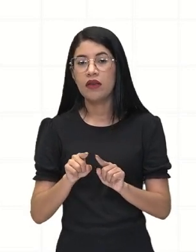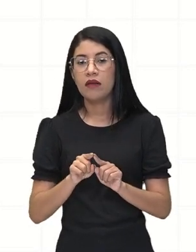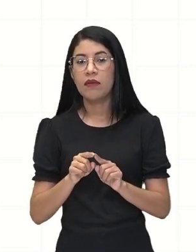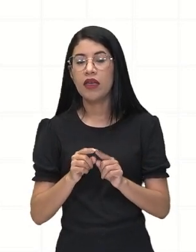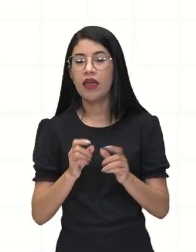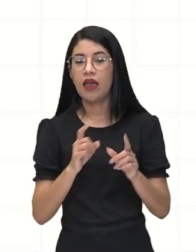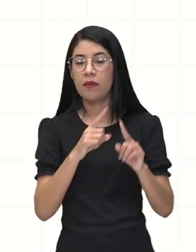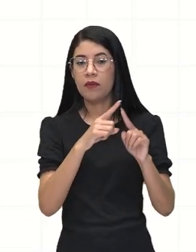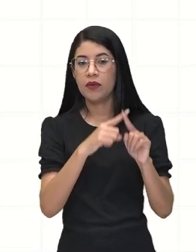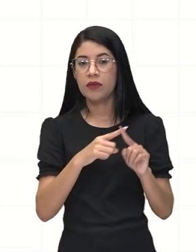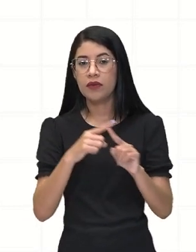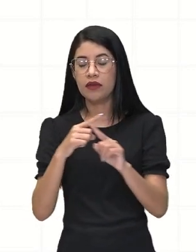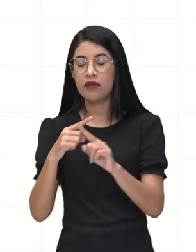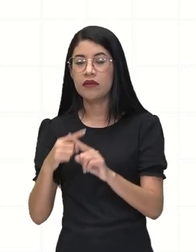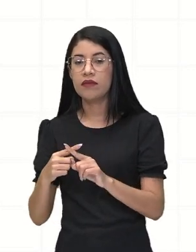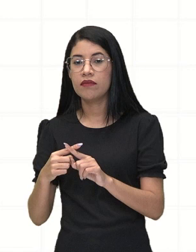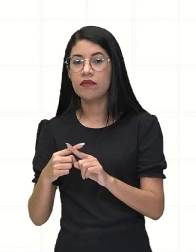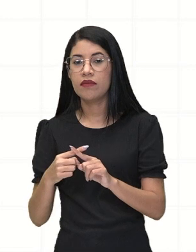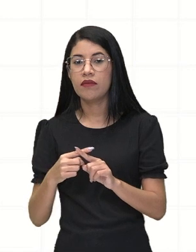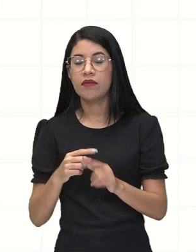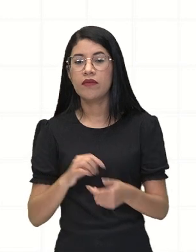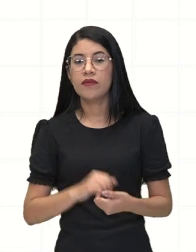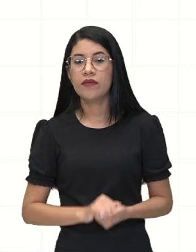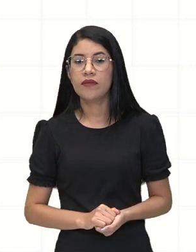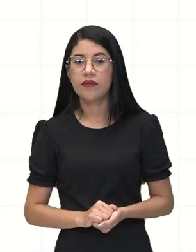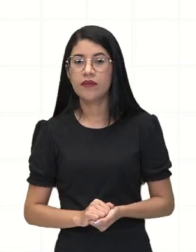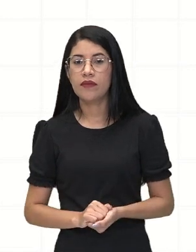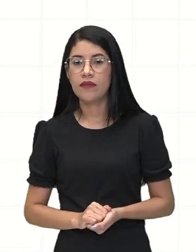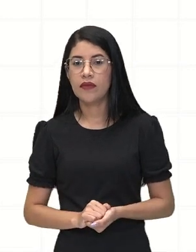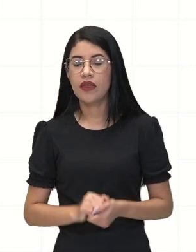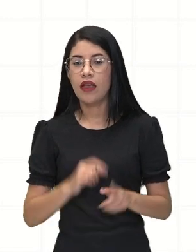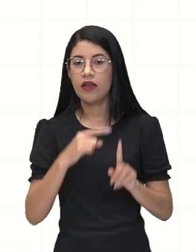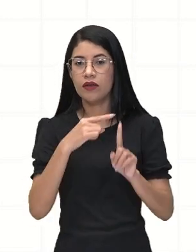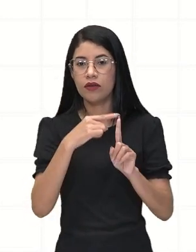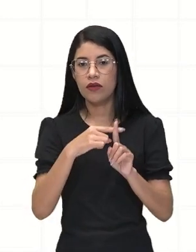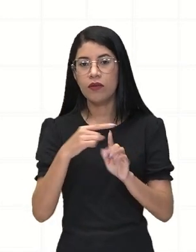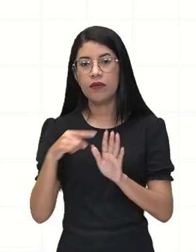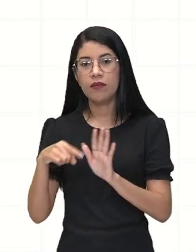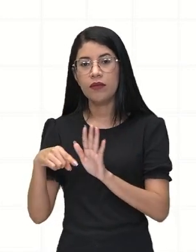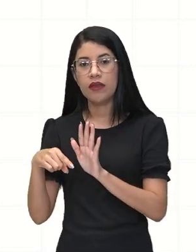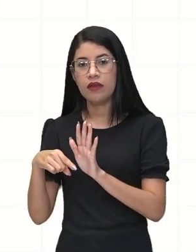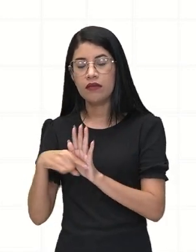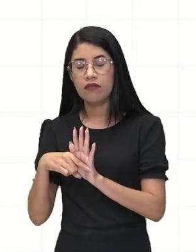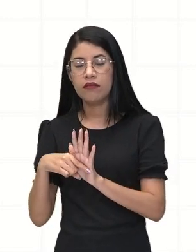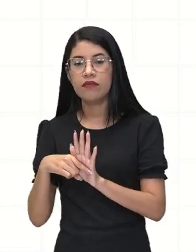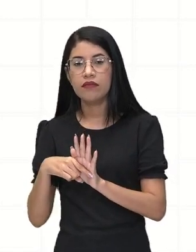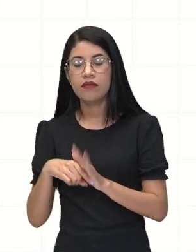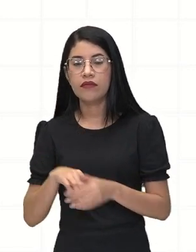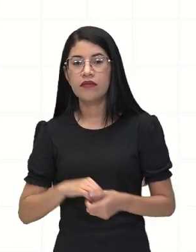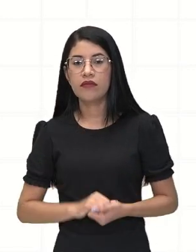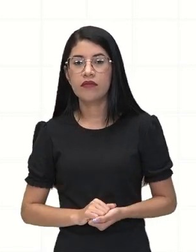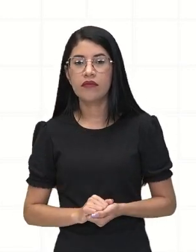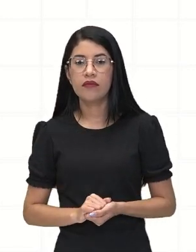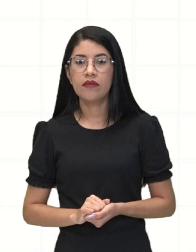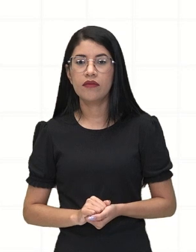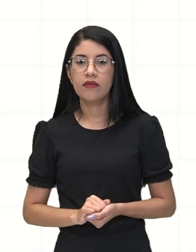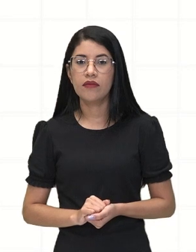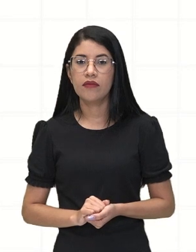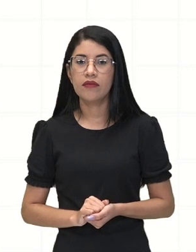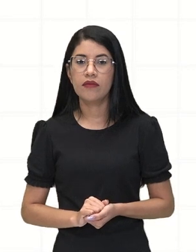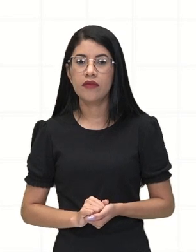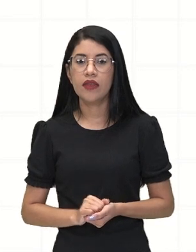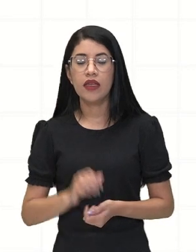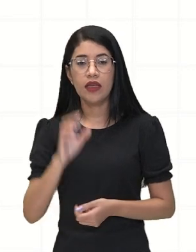da soma pela diferença, ou seja, da soma de dois termos pela diferença de dois termos. Isso foi o que a